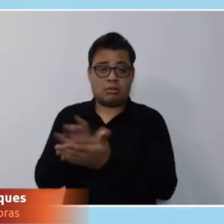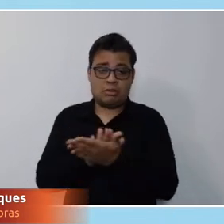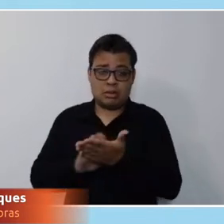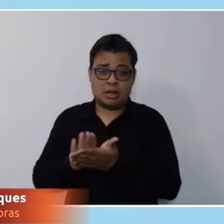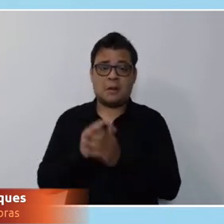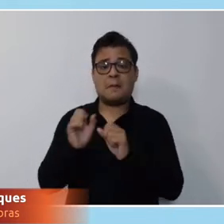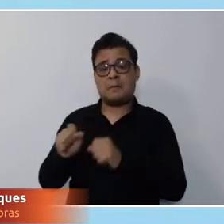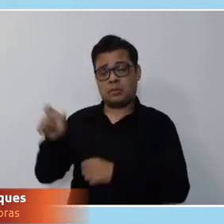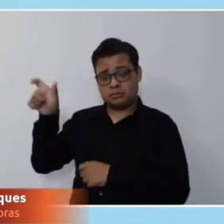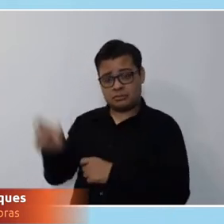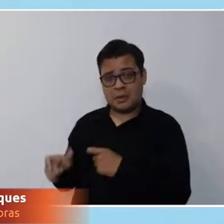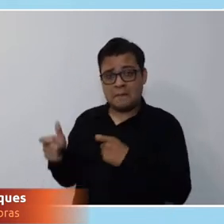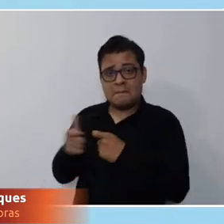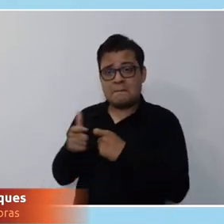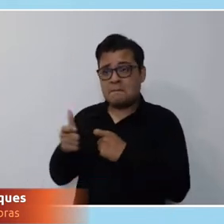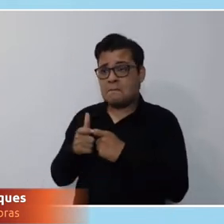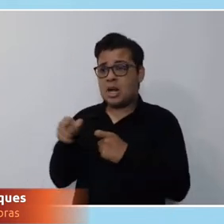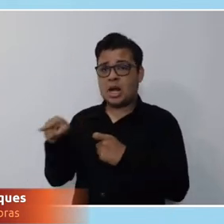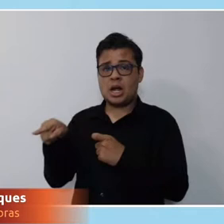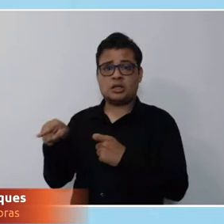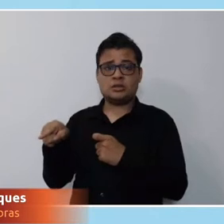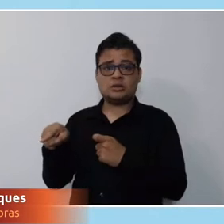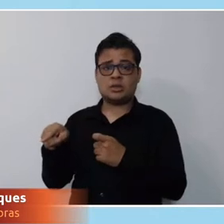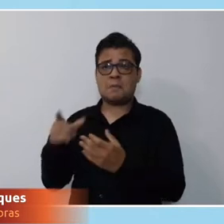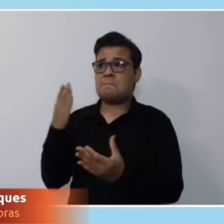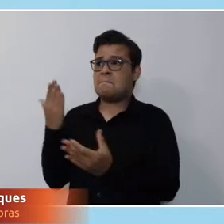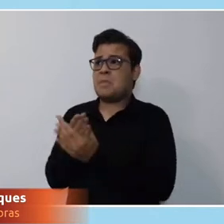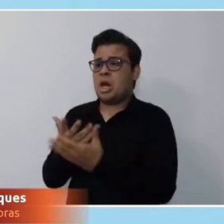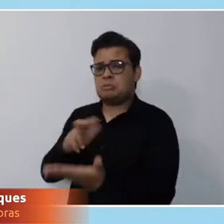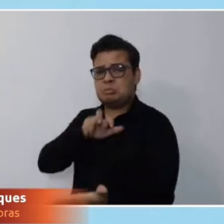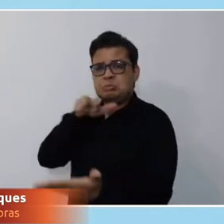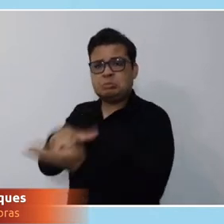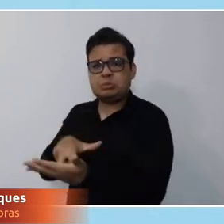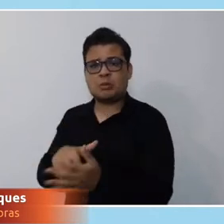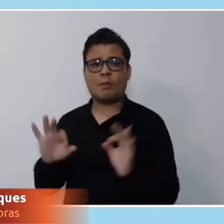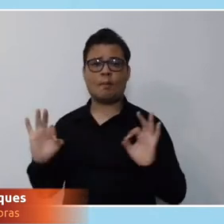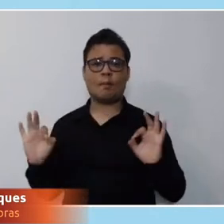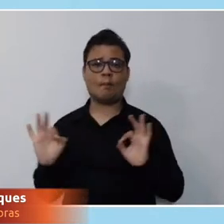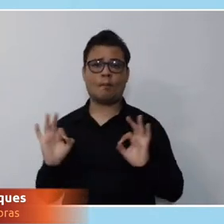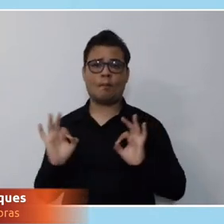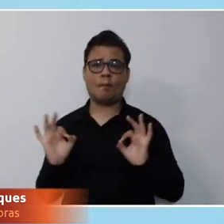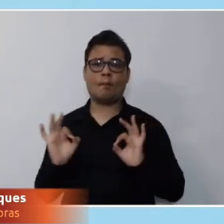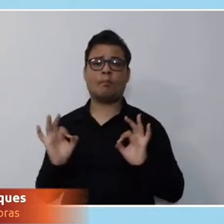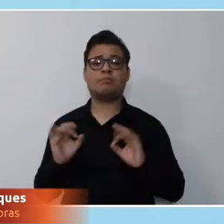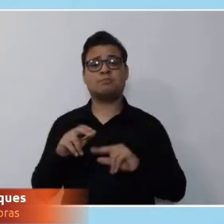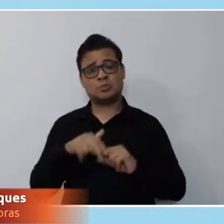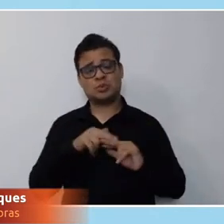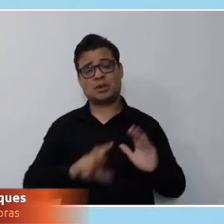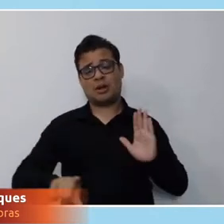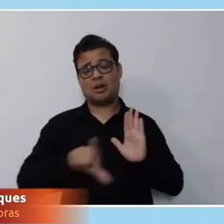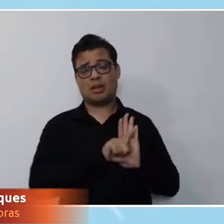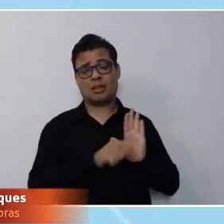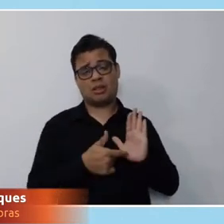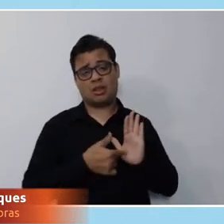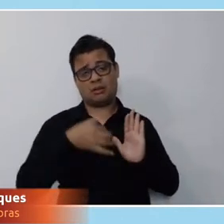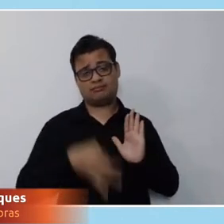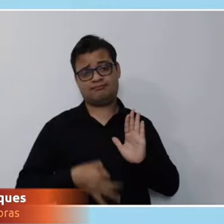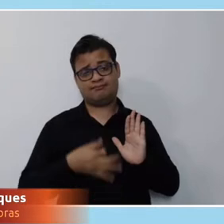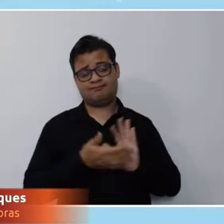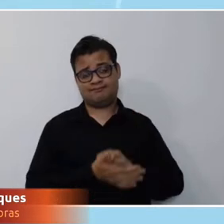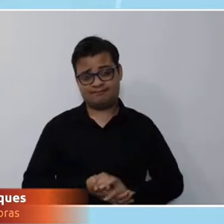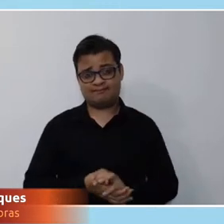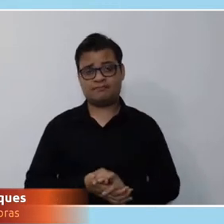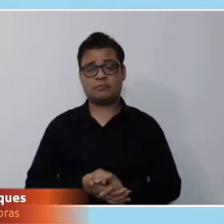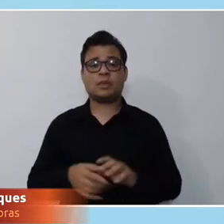tipo de penalidade, né, pelo ponto de vista legal. E a Prefeitura Municipal da cidade de